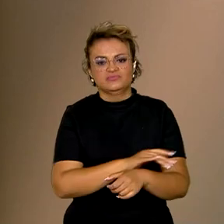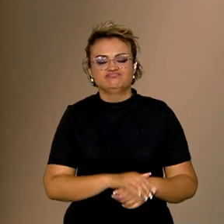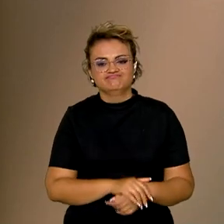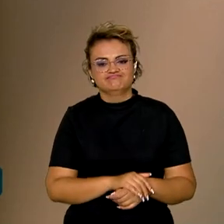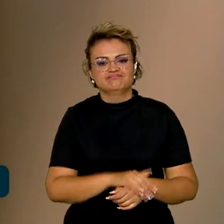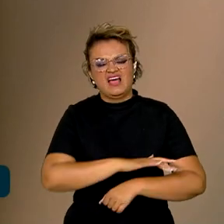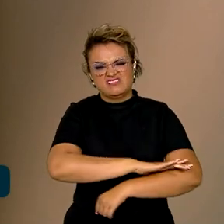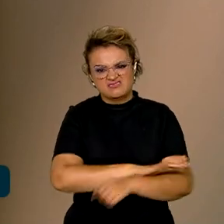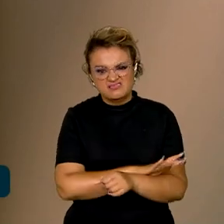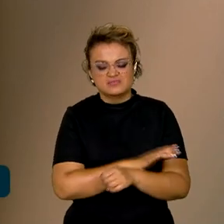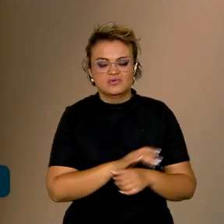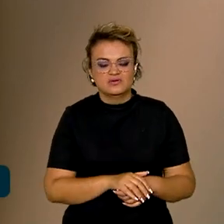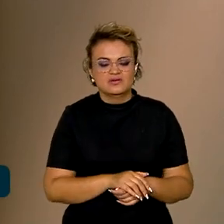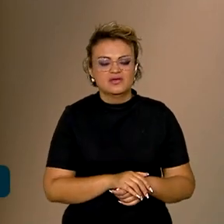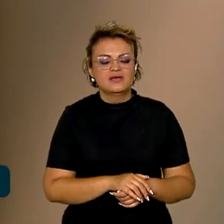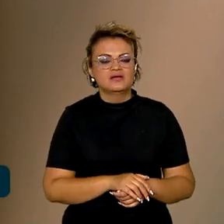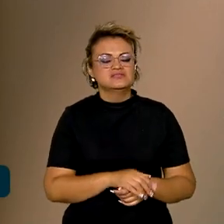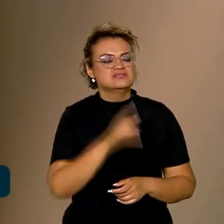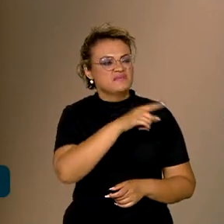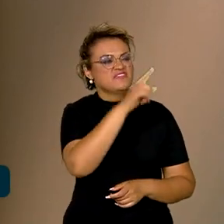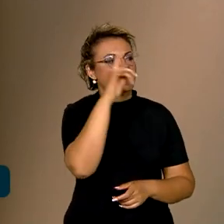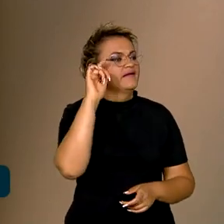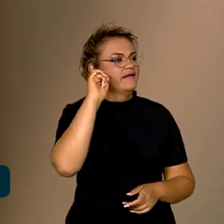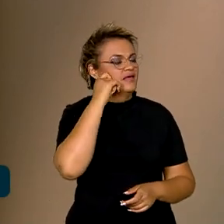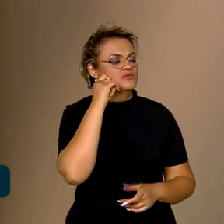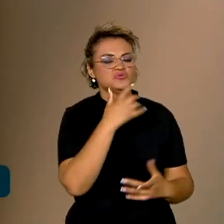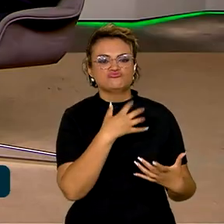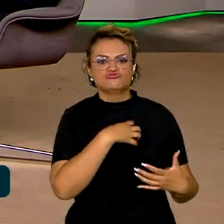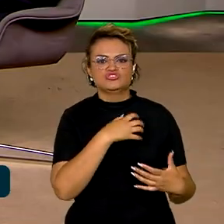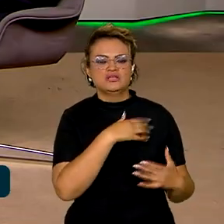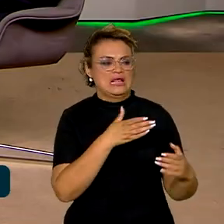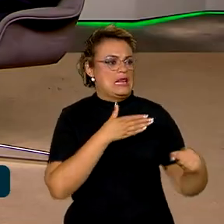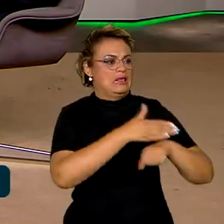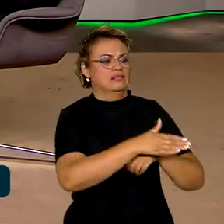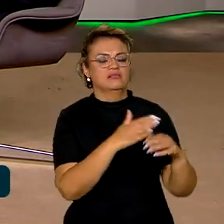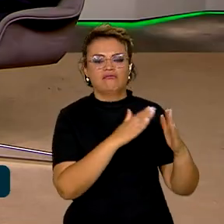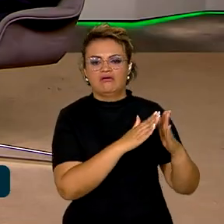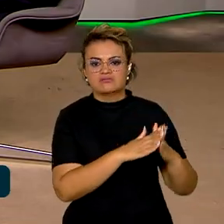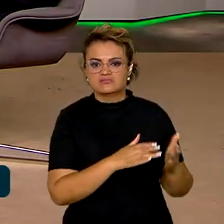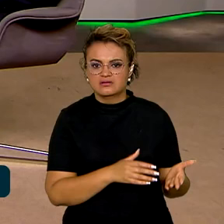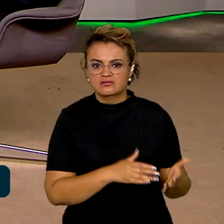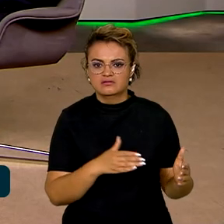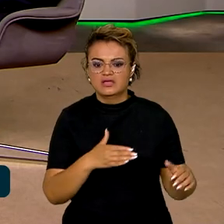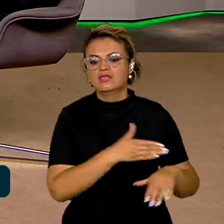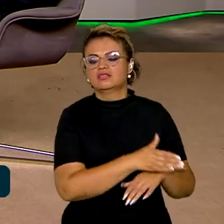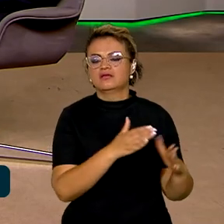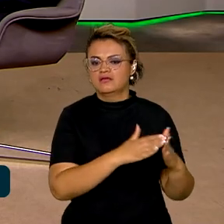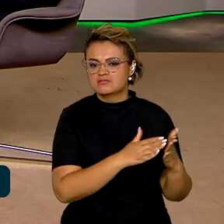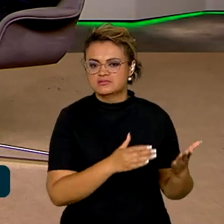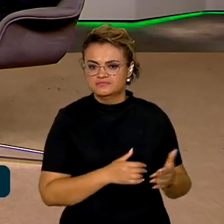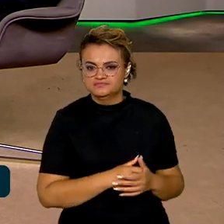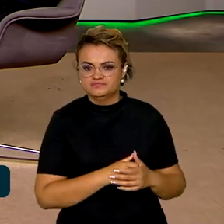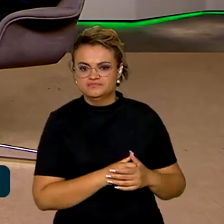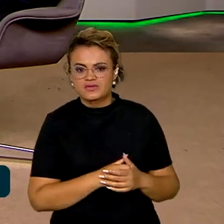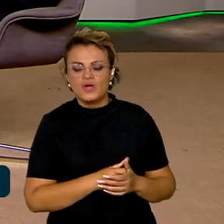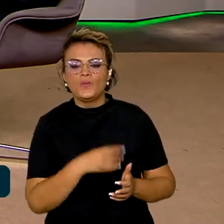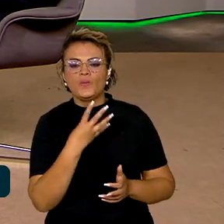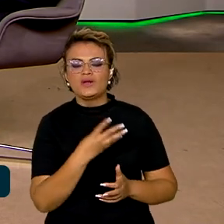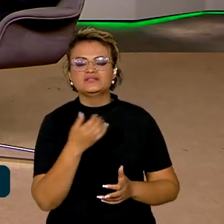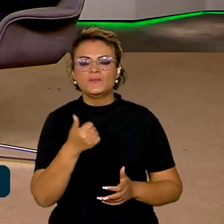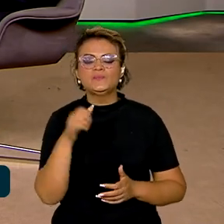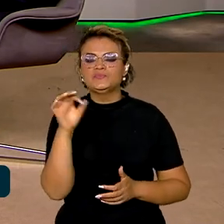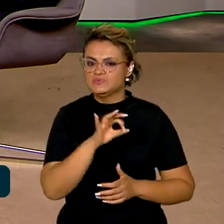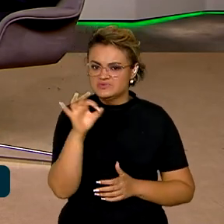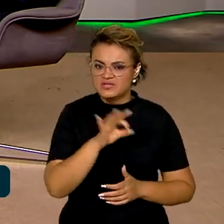racial. Mais preocupante ainda são as abordagens em residências. A pesquisa mostra também que 41%